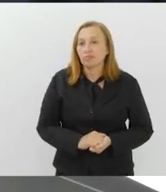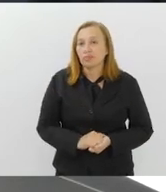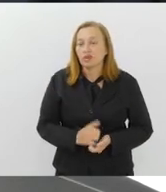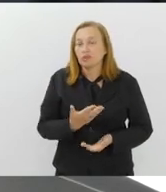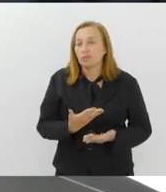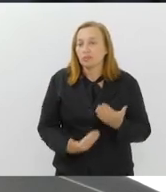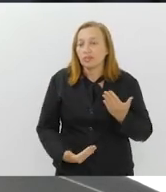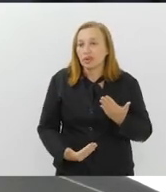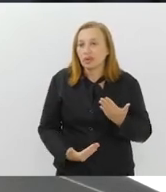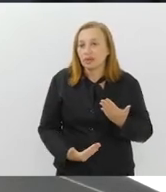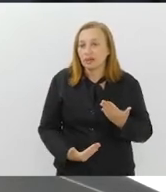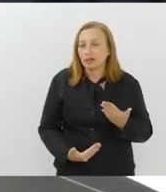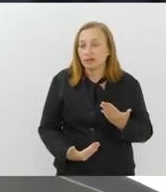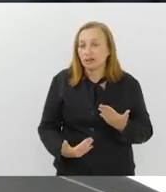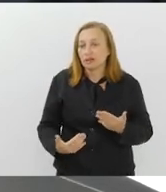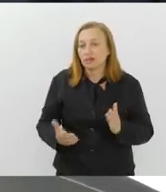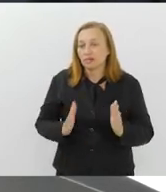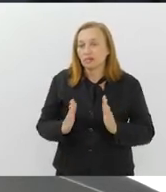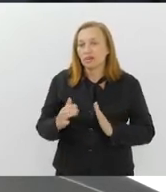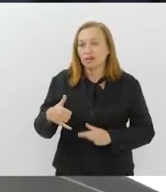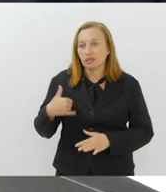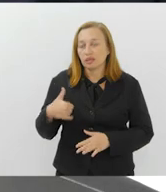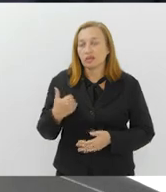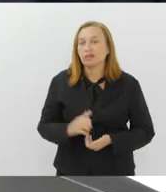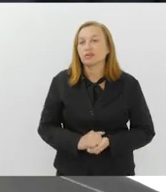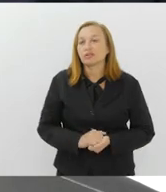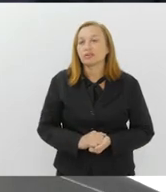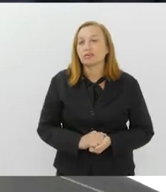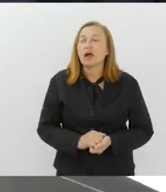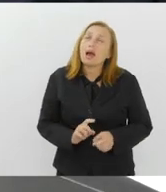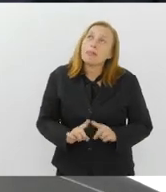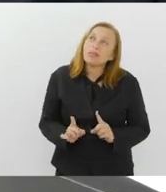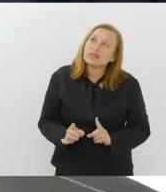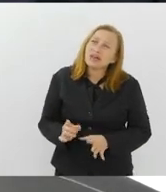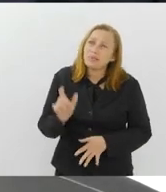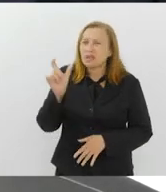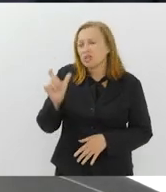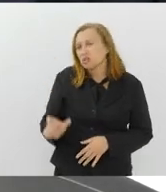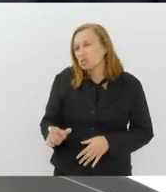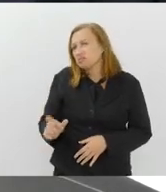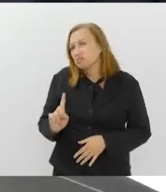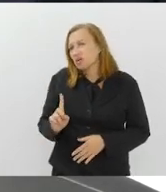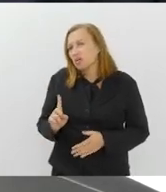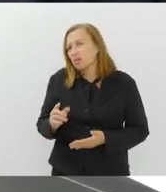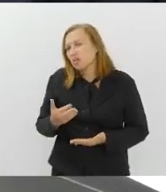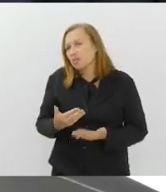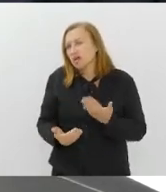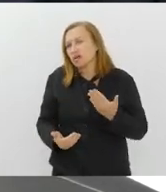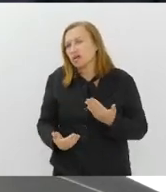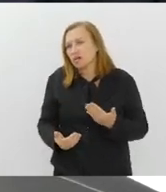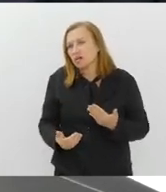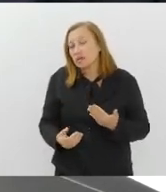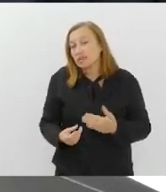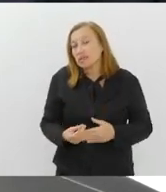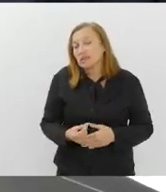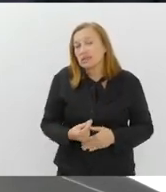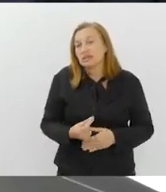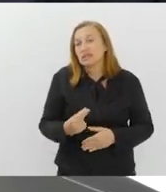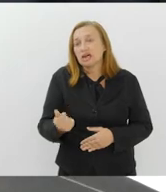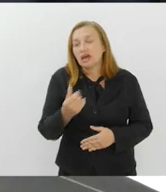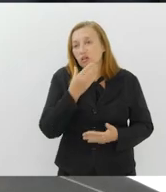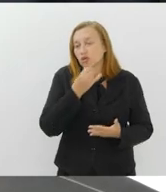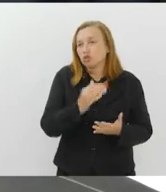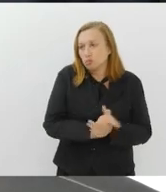da elegibilidade. Ah, mas a pessoa não perdeu a elegibilidade e o cônjuge saiu. É possível